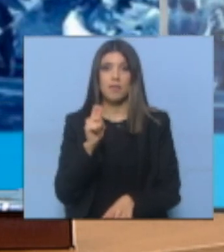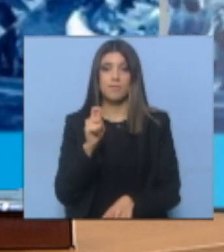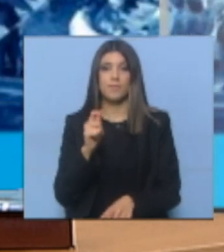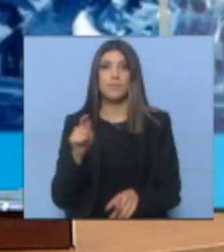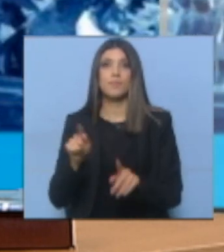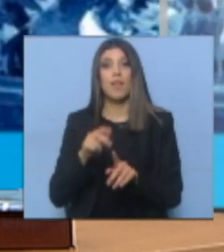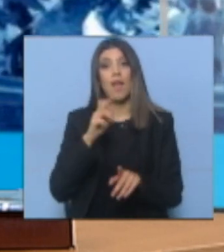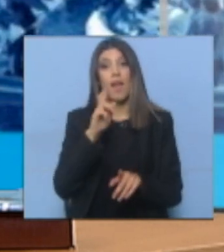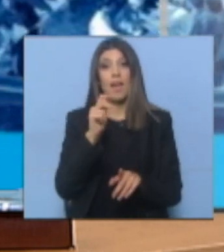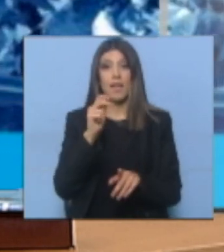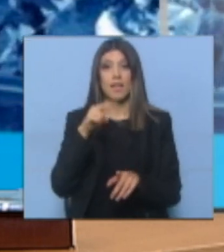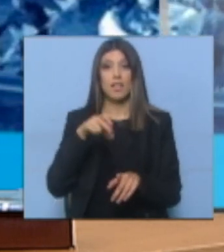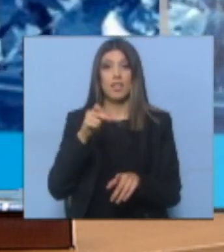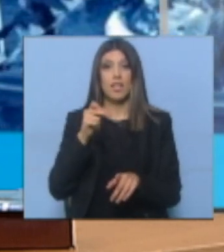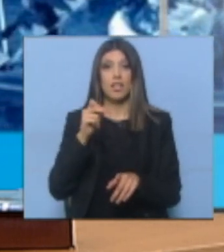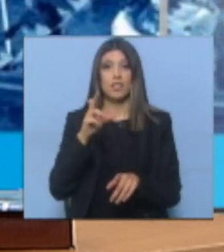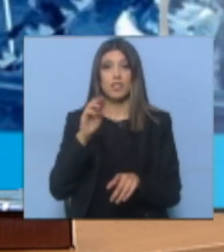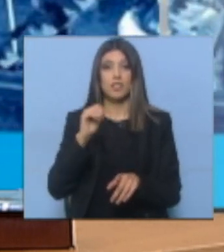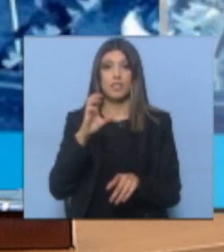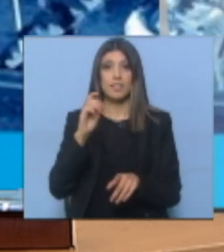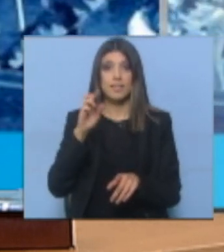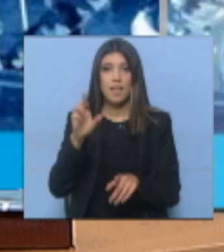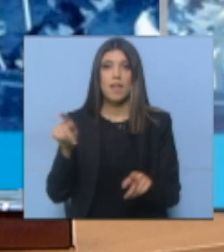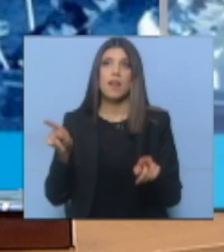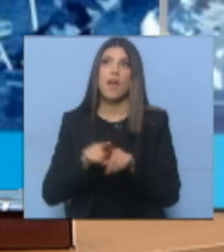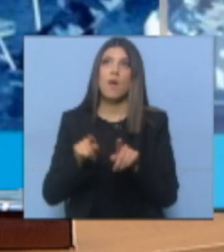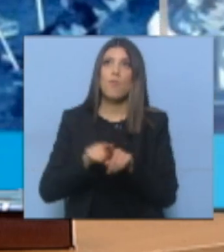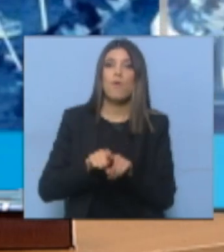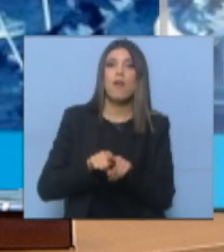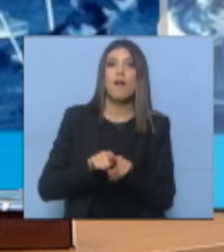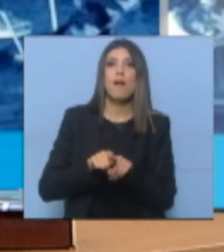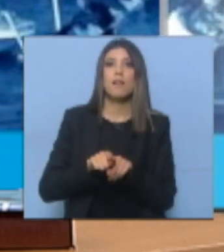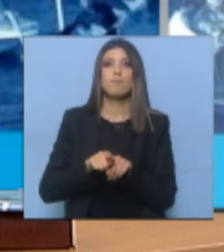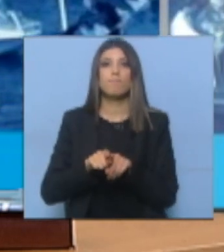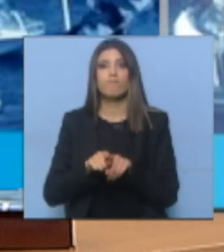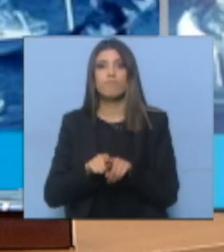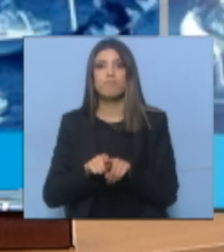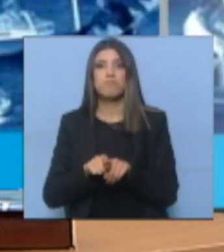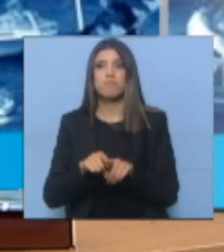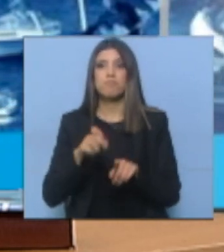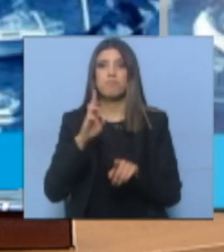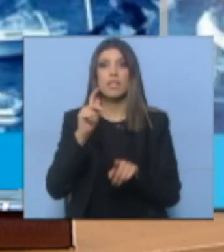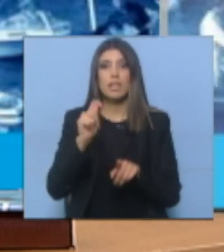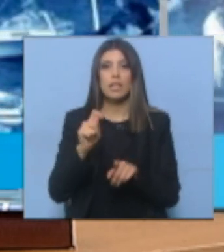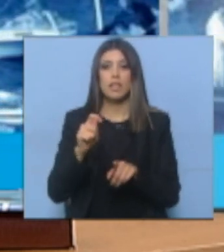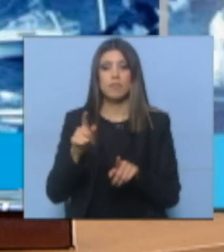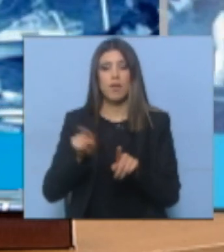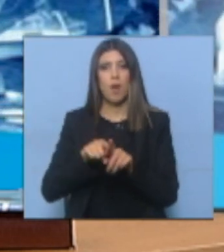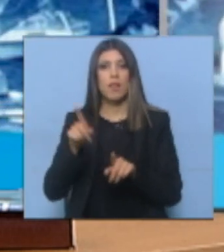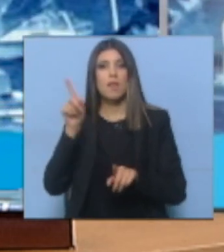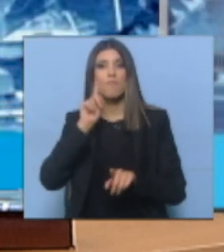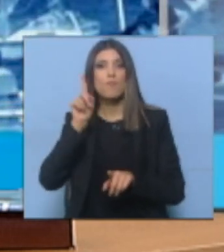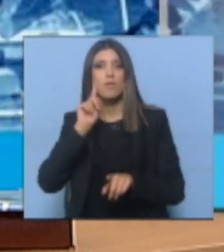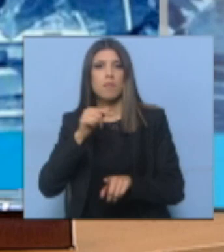no seu pórtico ao plano pastoral, tinha colocado como um prefixo importante para compreender